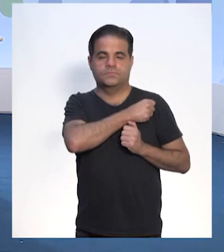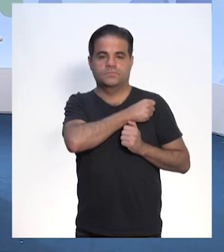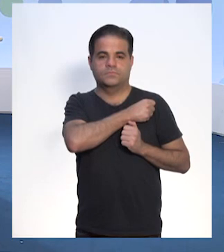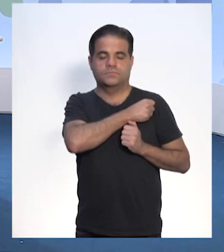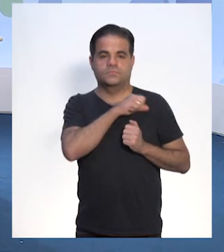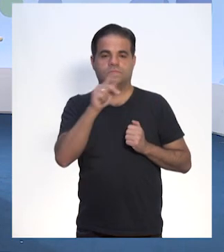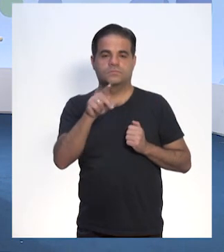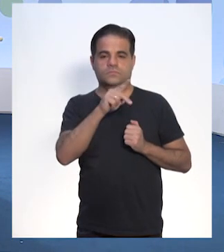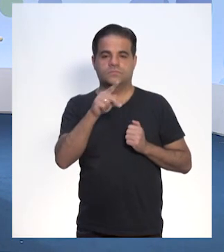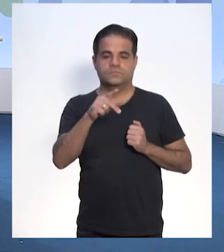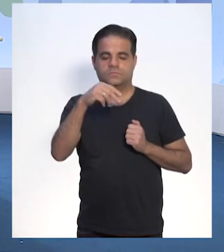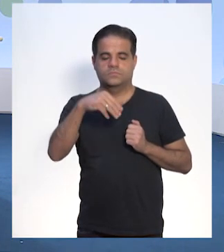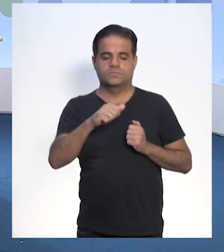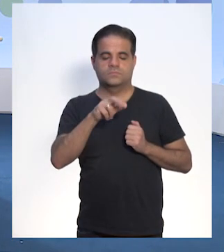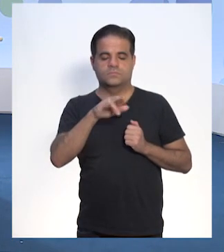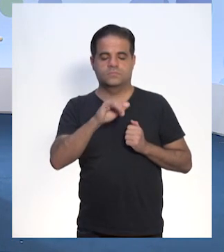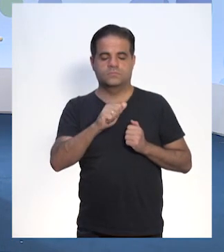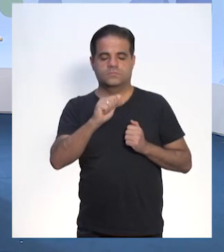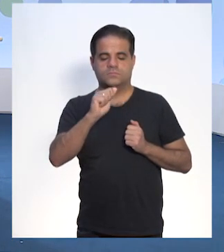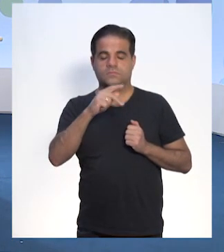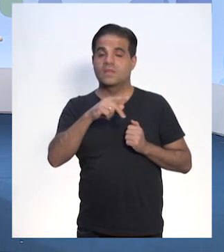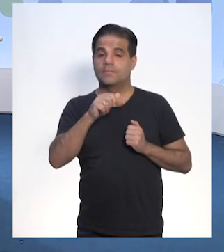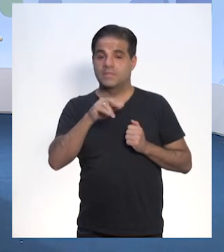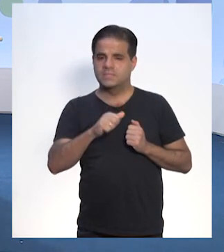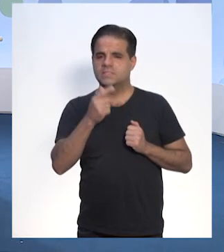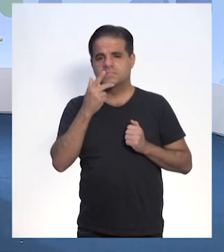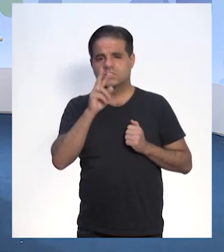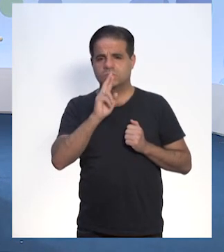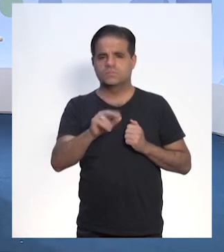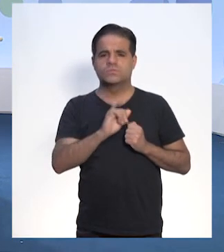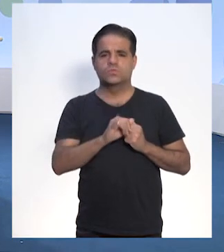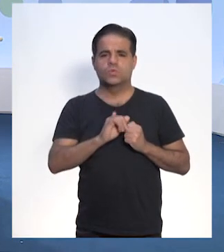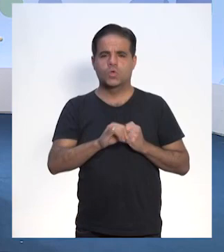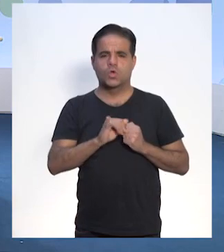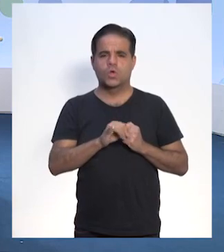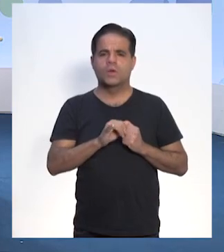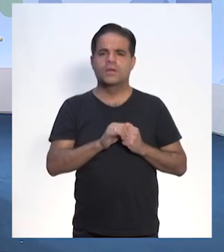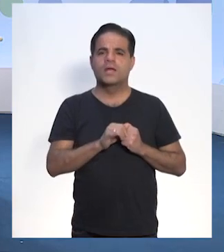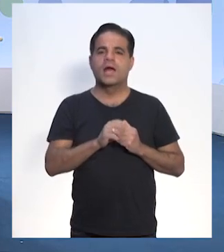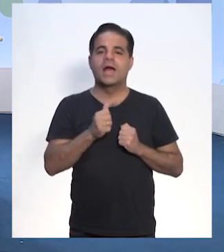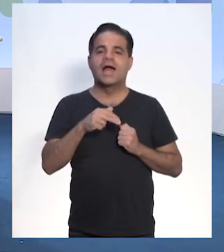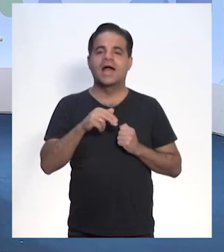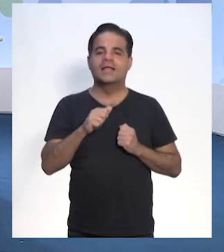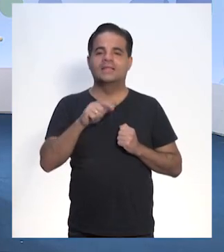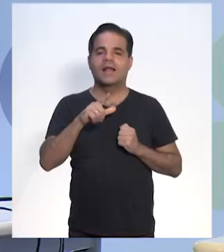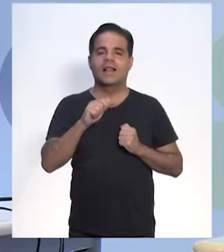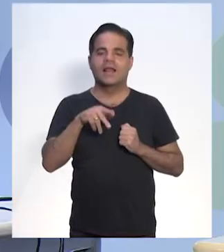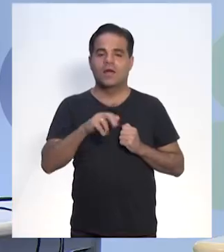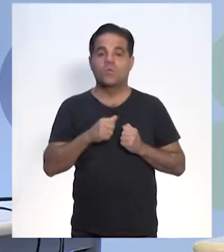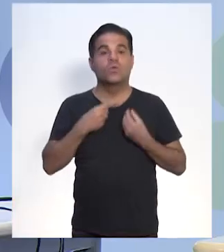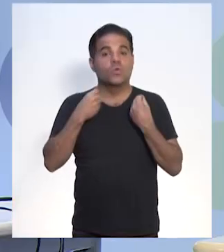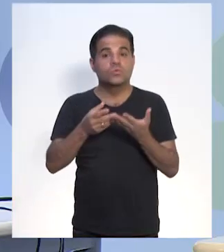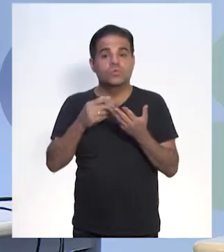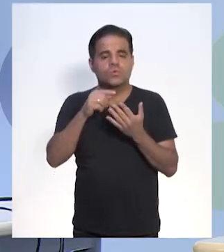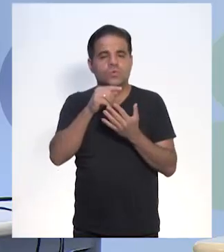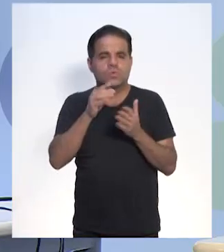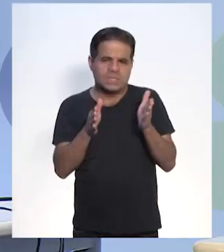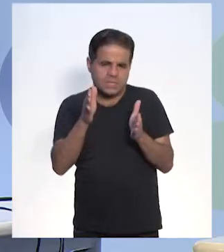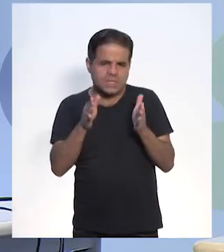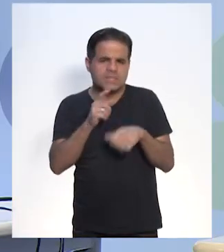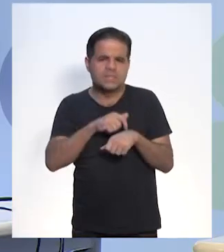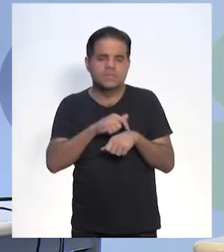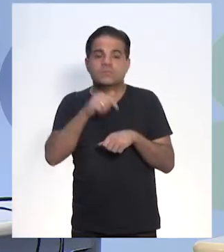também. Vitória, da Pro Elza, né? Lívia, da Pro Carla, colocou crônica também.